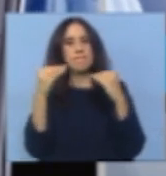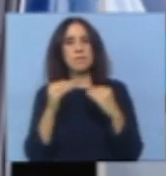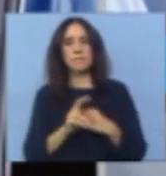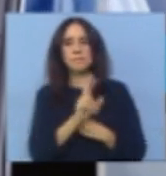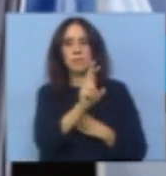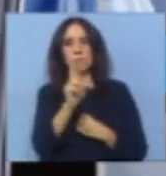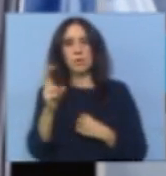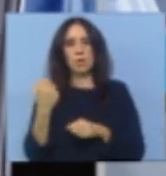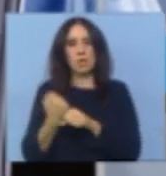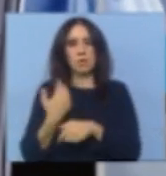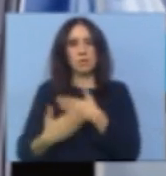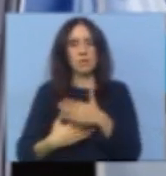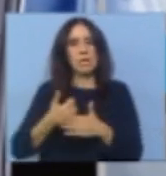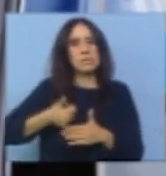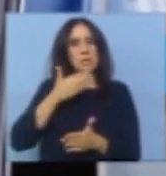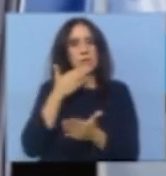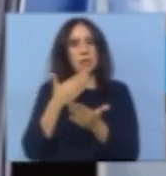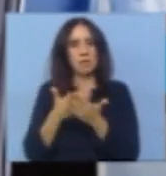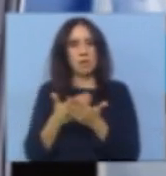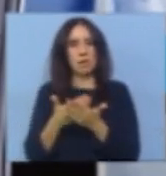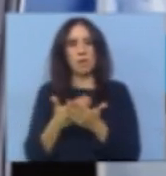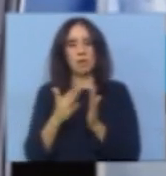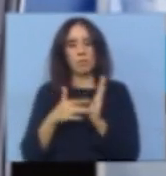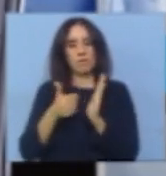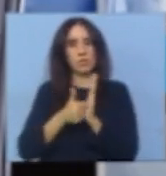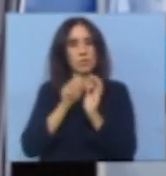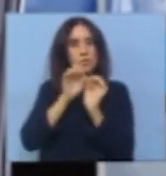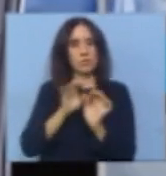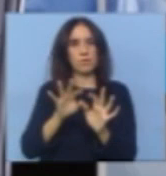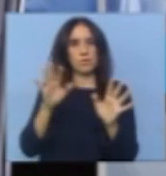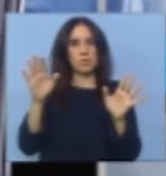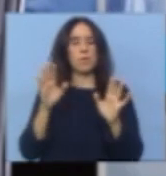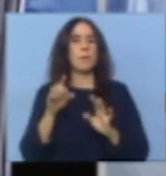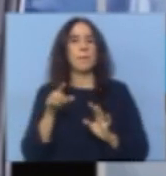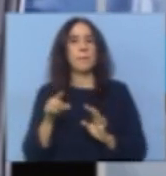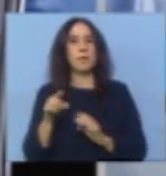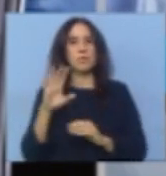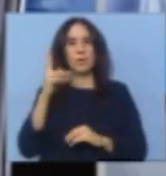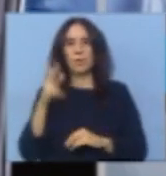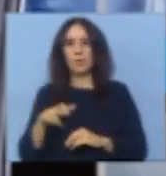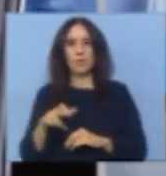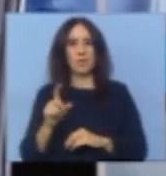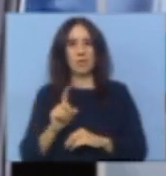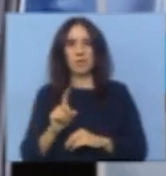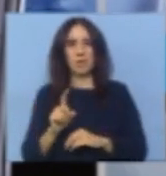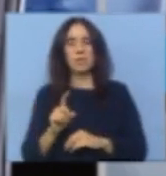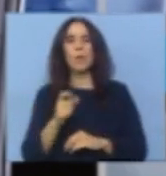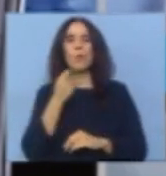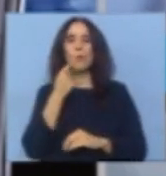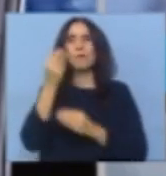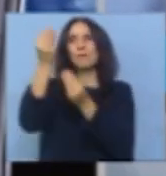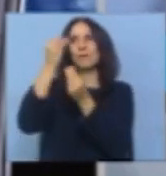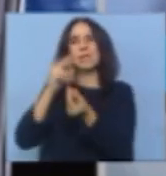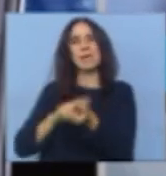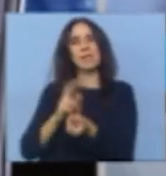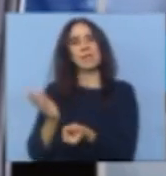missionária são decisivas para a difusão do Evangelho, mas ela não acontece ao ritmo de um curso, de